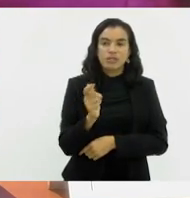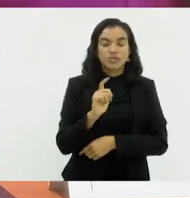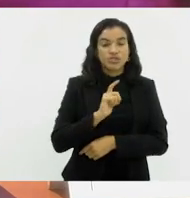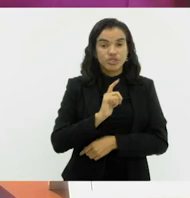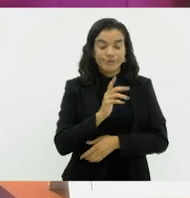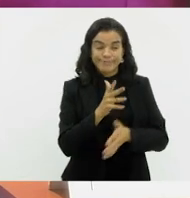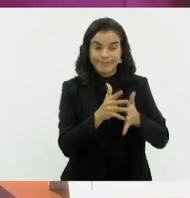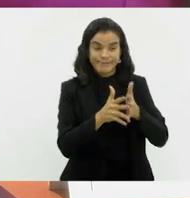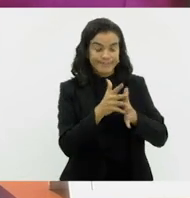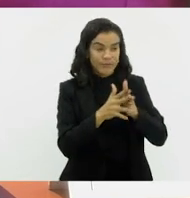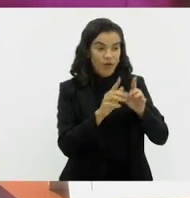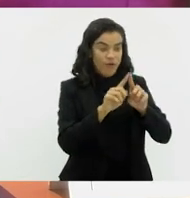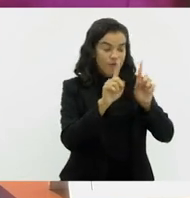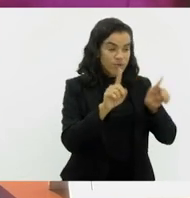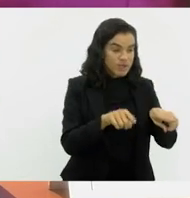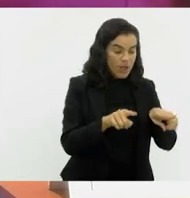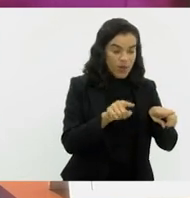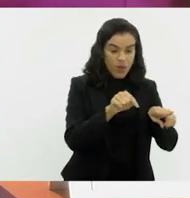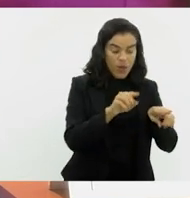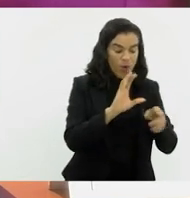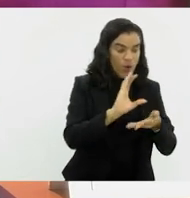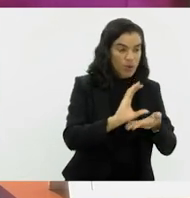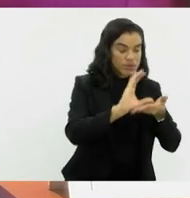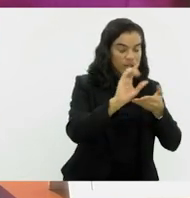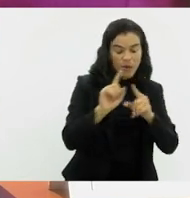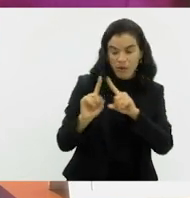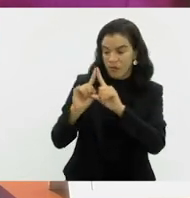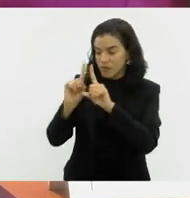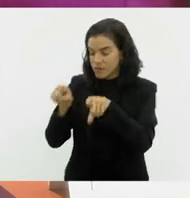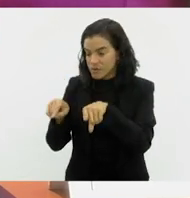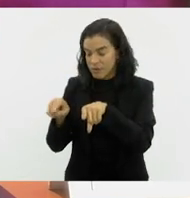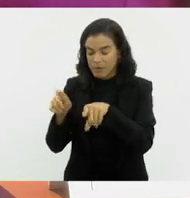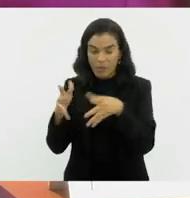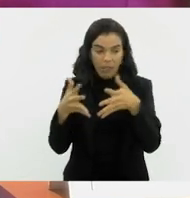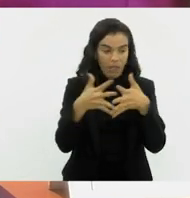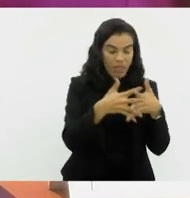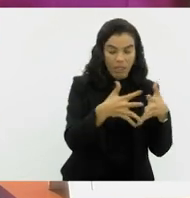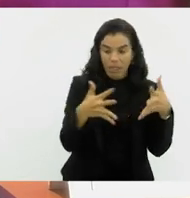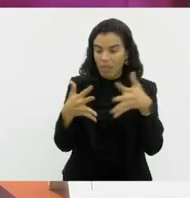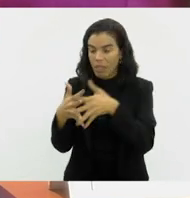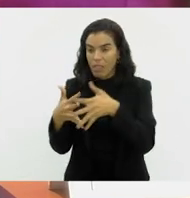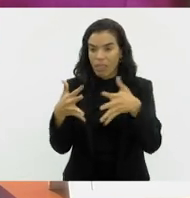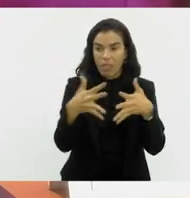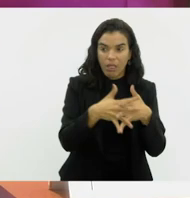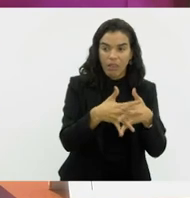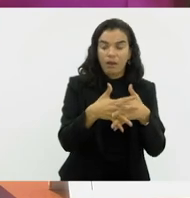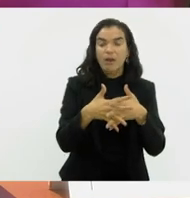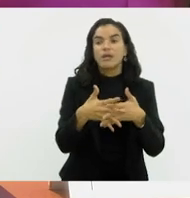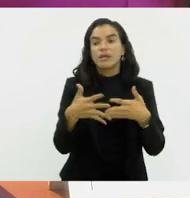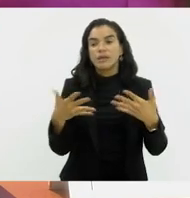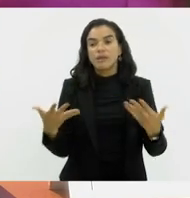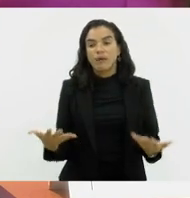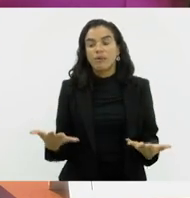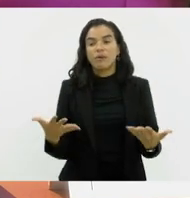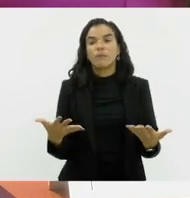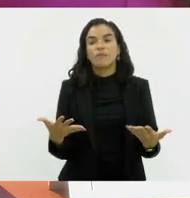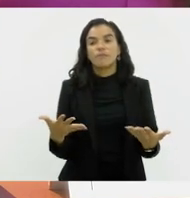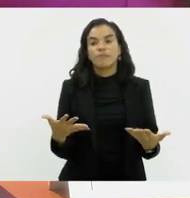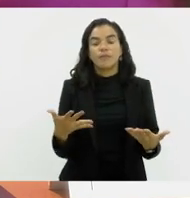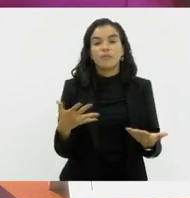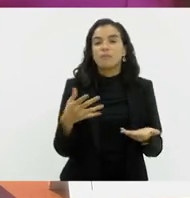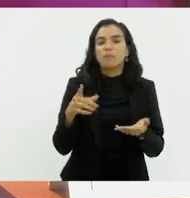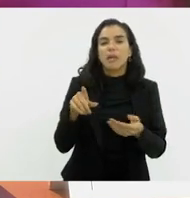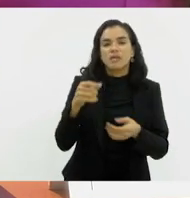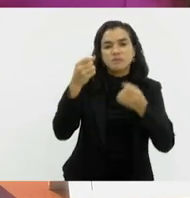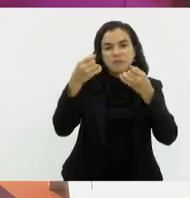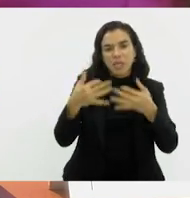com a própria função do Conselho. Mas a gente, como já havia explicado, o que precisaria ter como para ter base